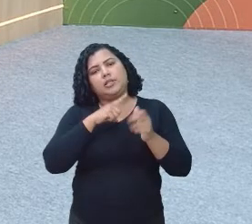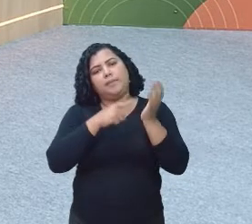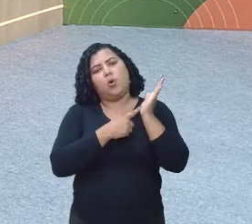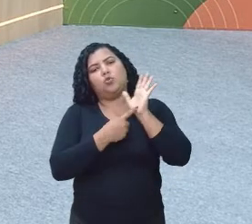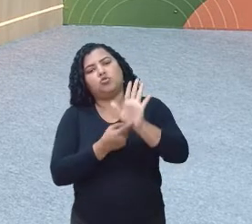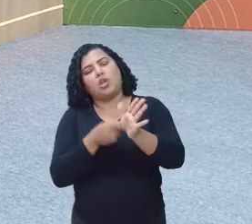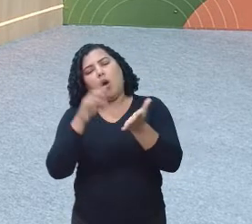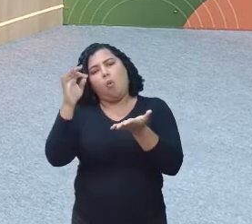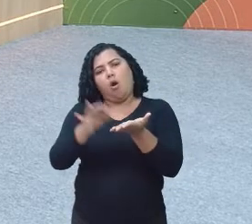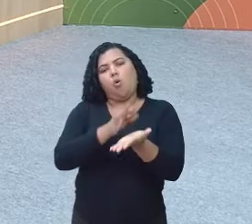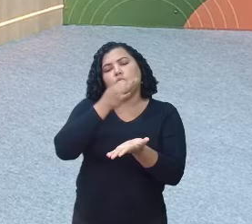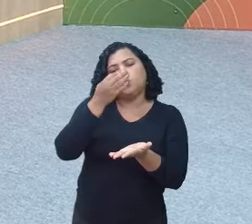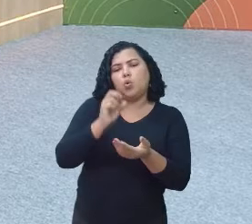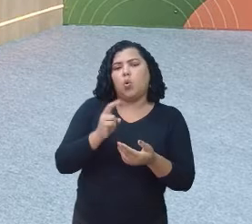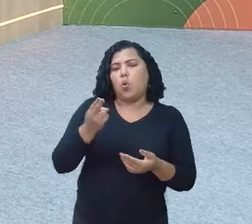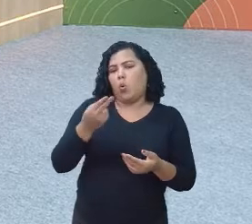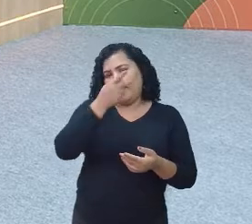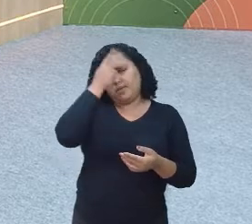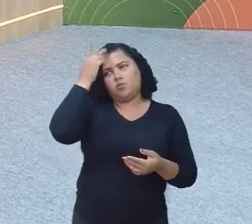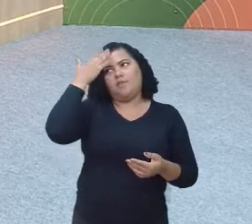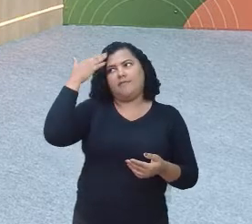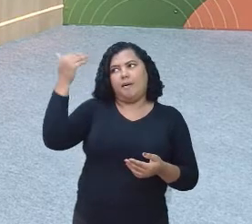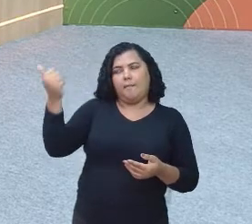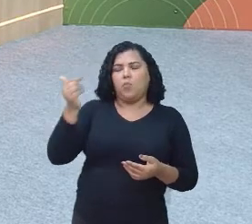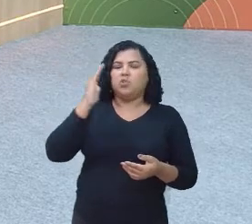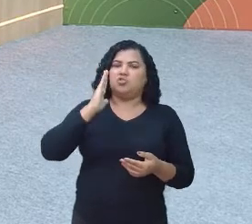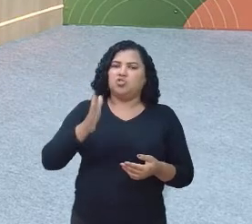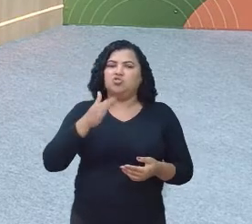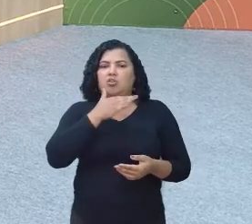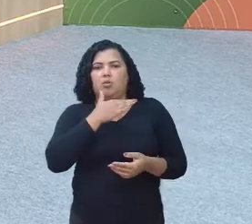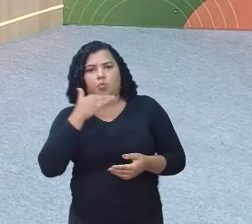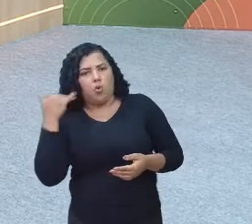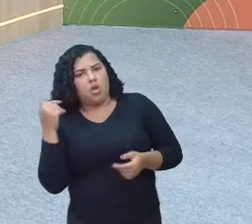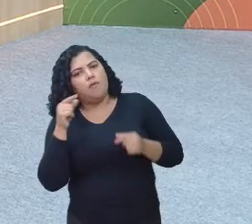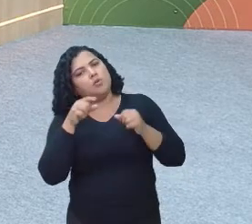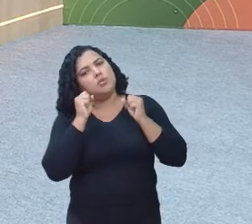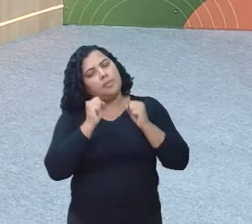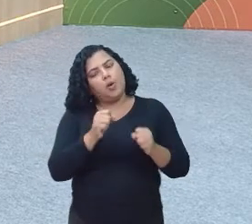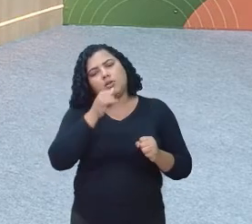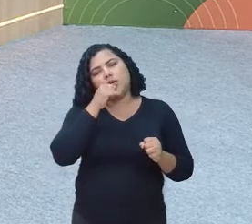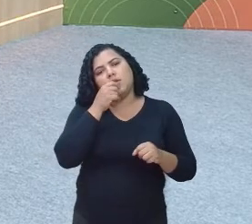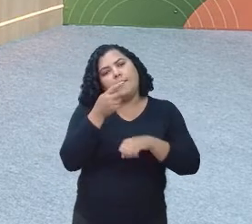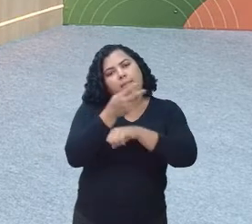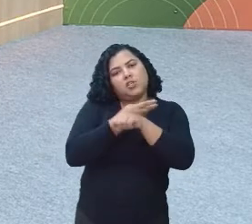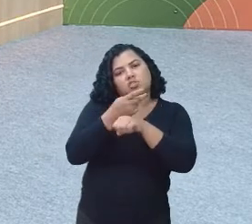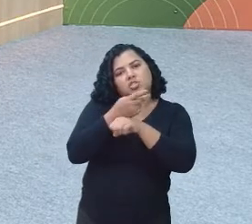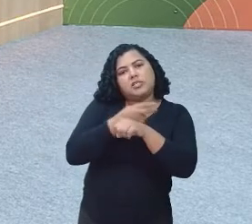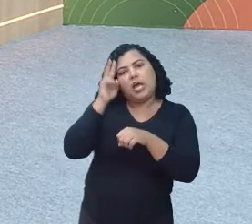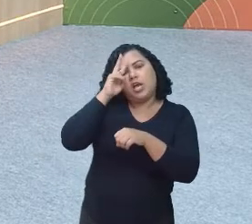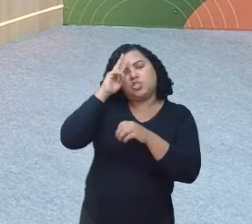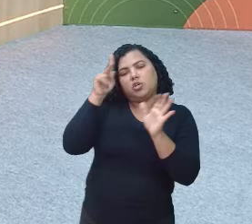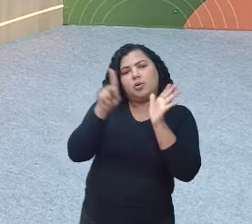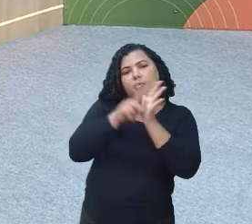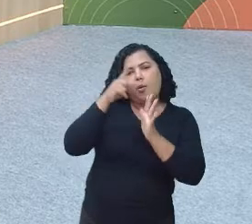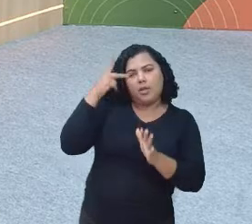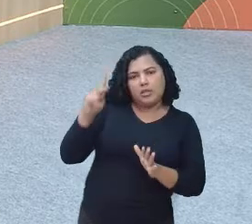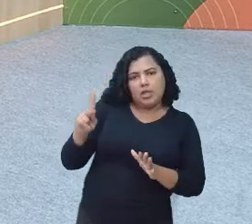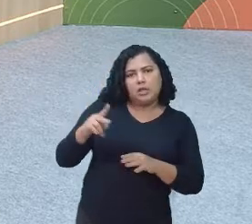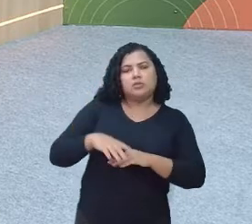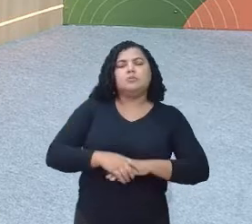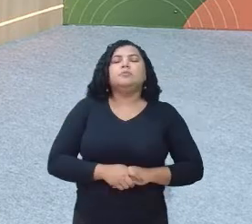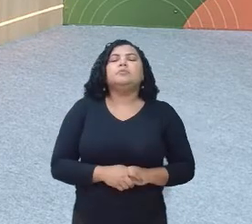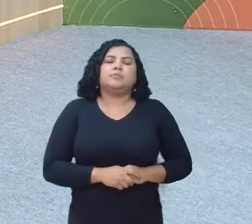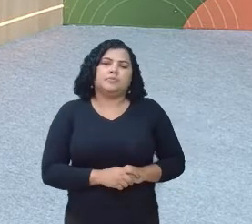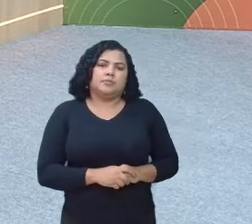pessoa famosa que tenha falecido, e aí você pode recorrer a alguns elementos da biografia dessa pessoa na hora de fazer a notícia e a